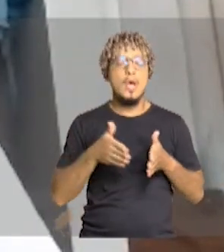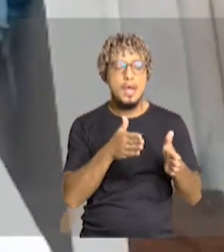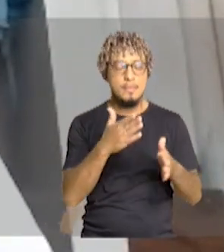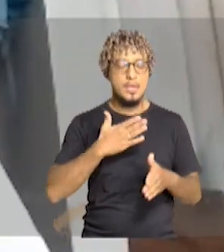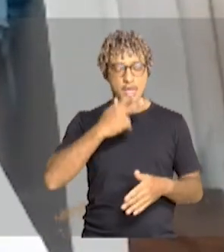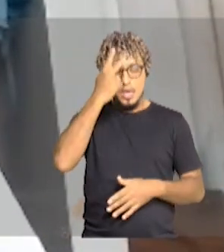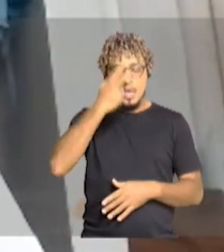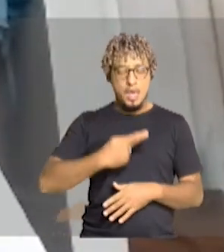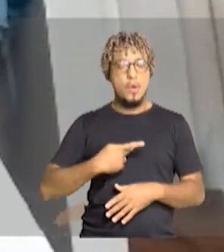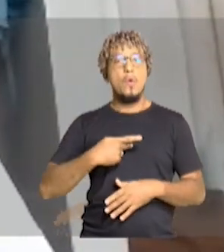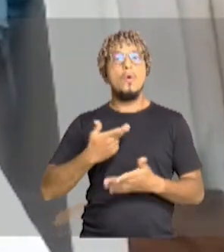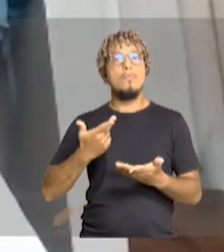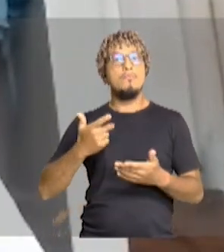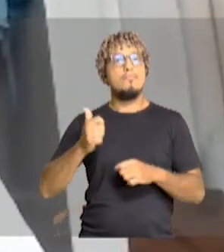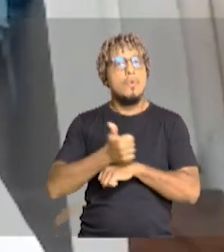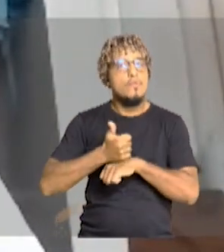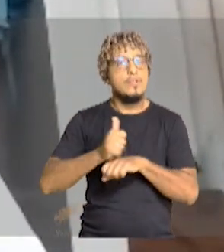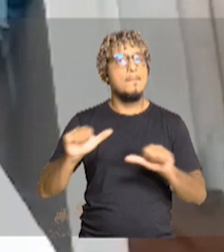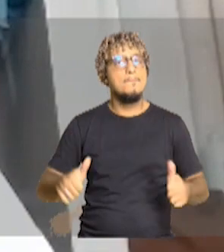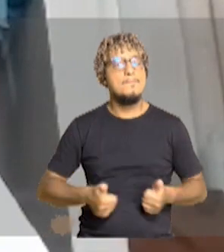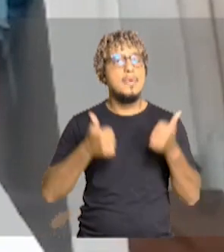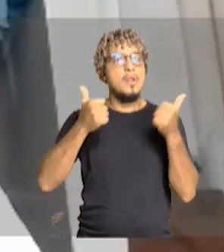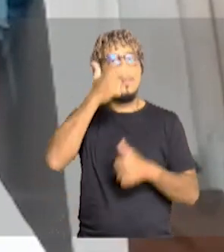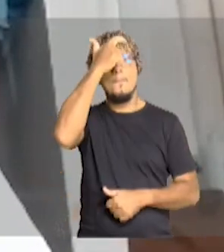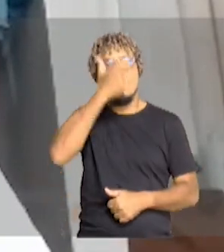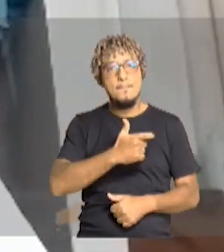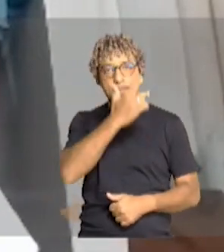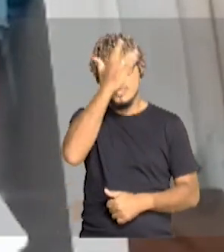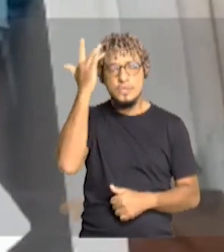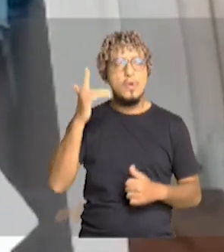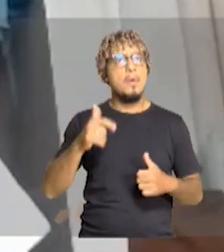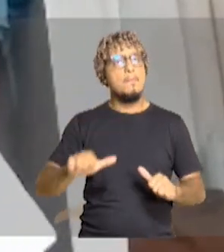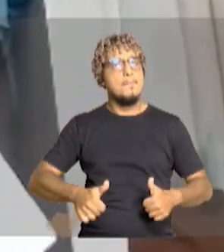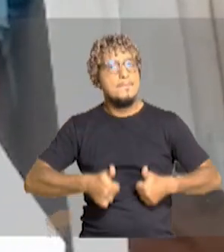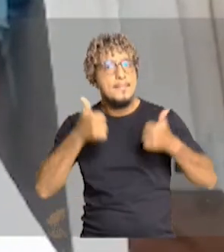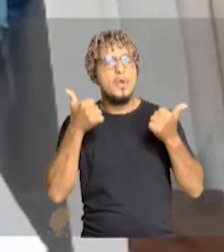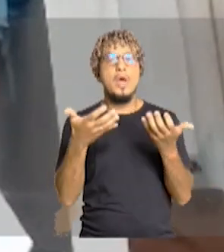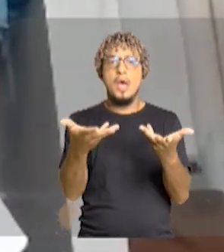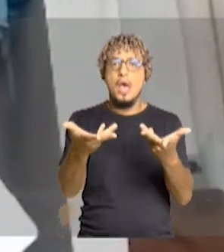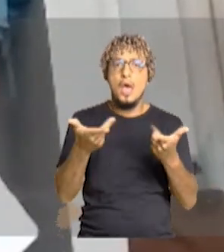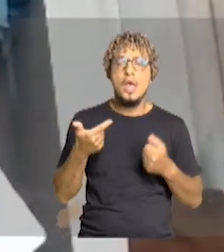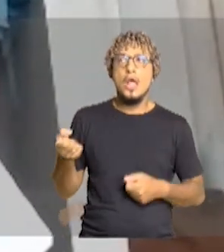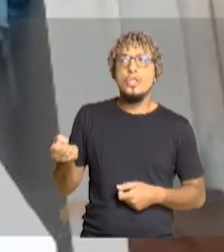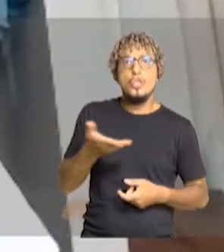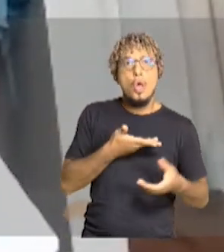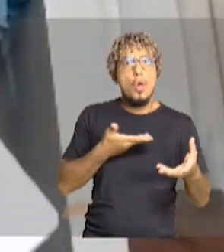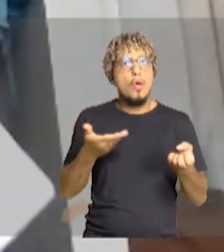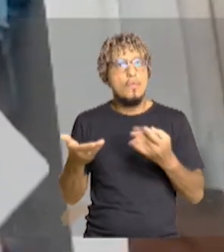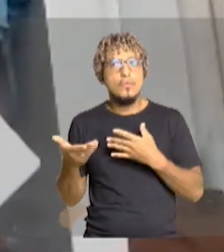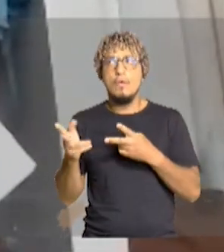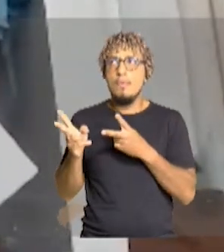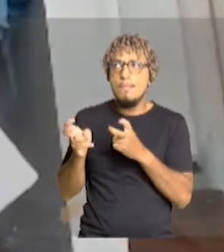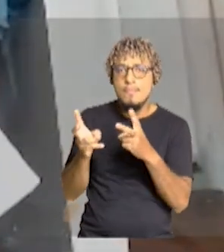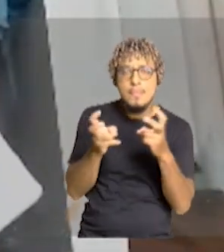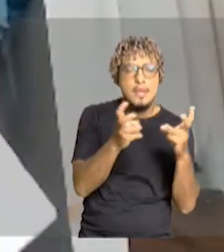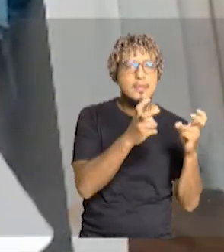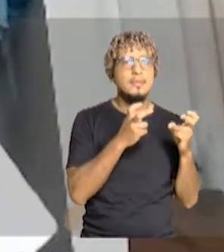melhor uma profissional melhor mas habilidosa com novos sentidos novas habilidades